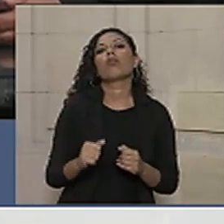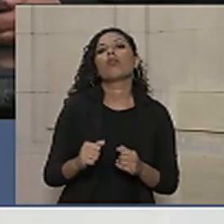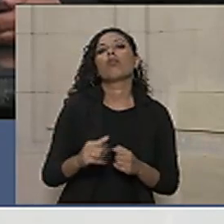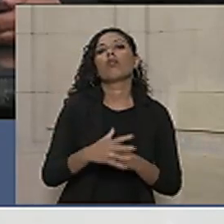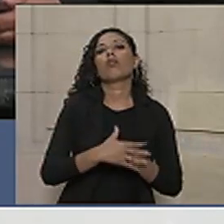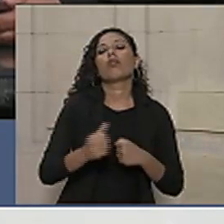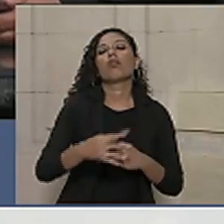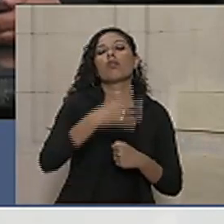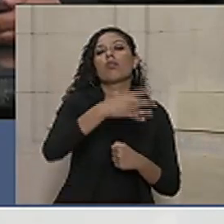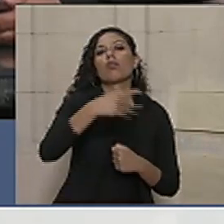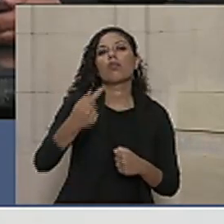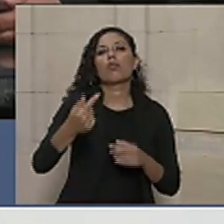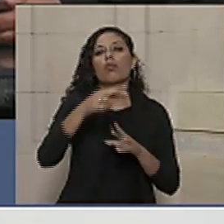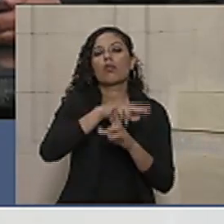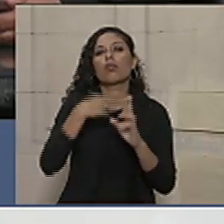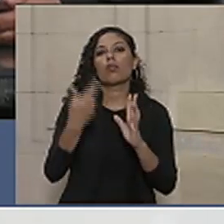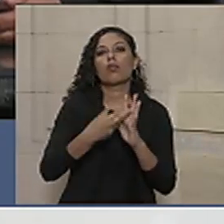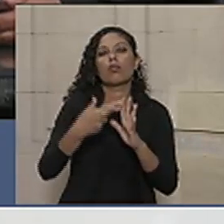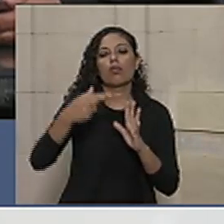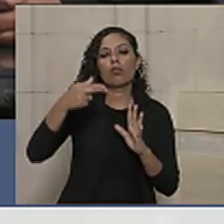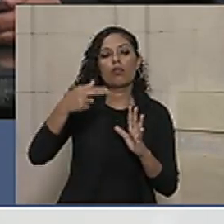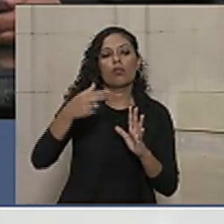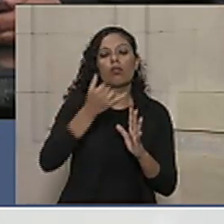do artigo 47 do Regimento Interno.